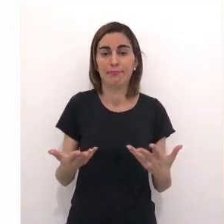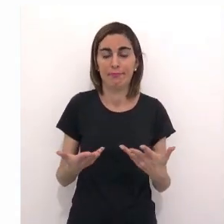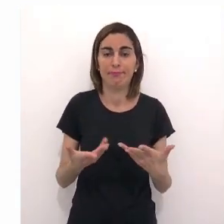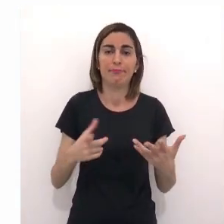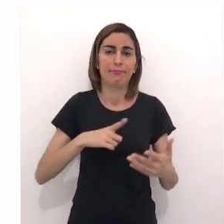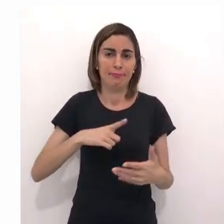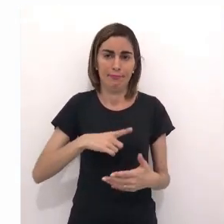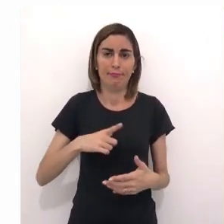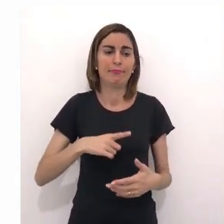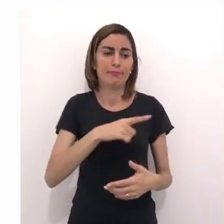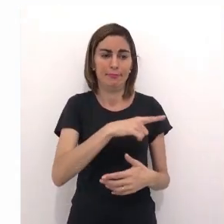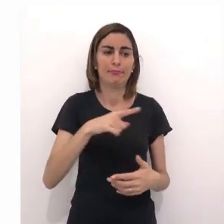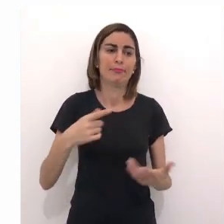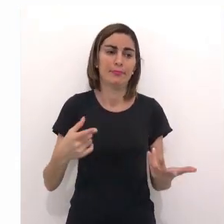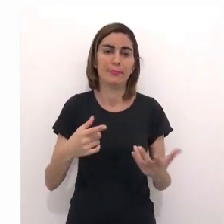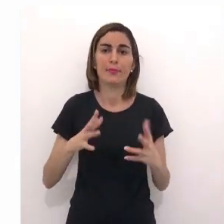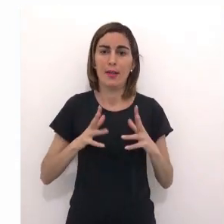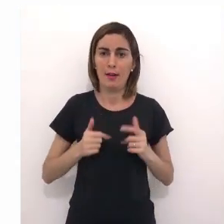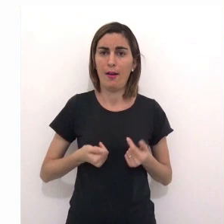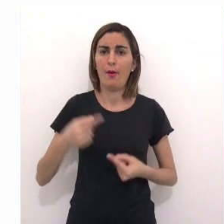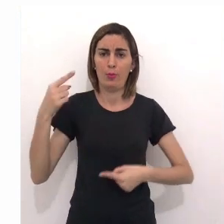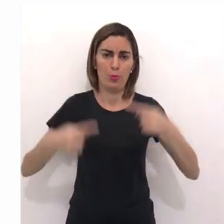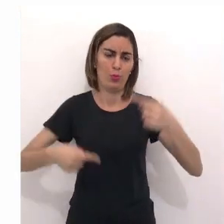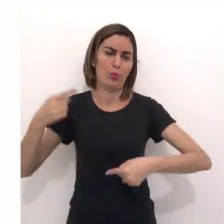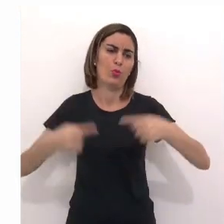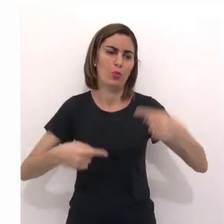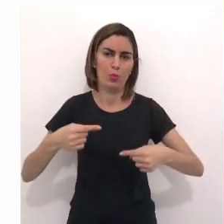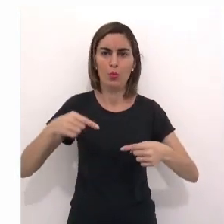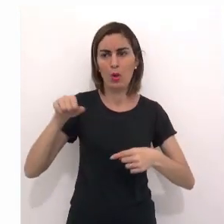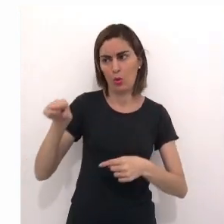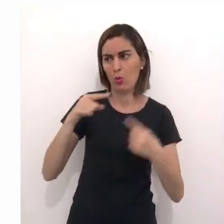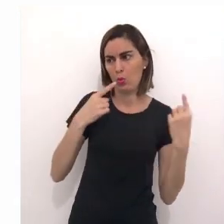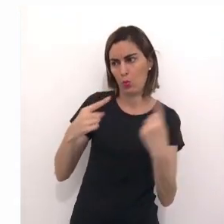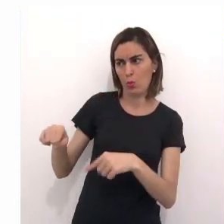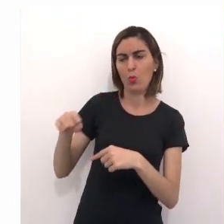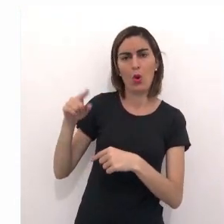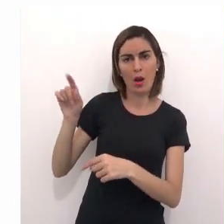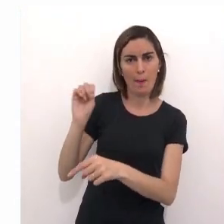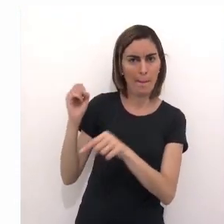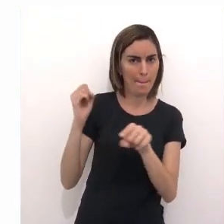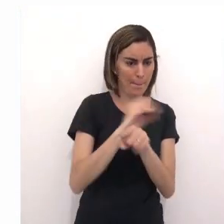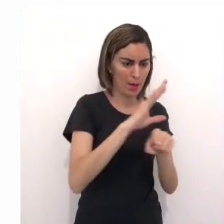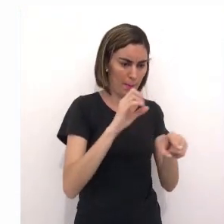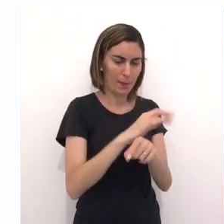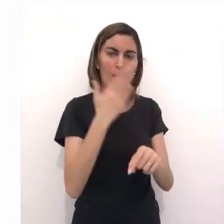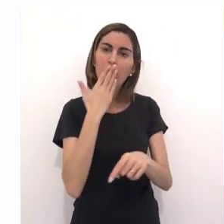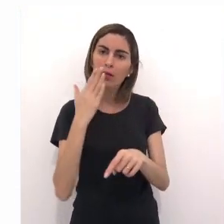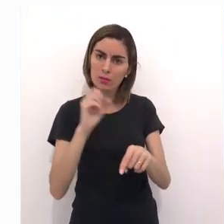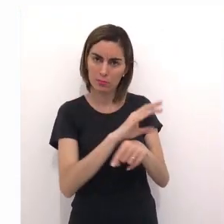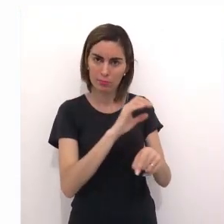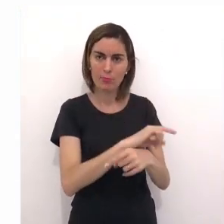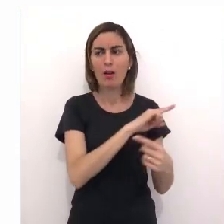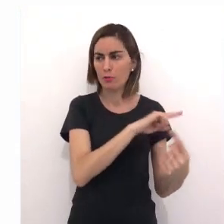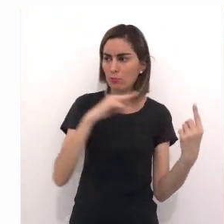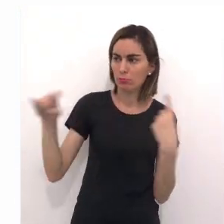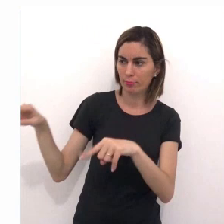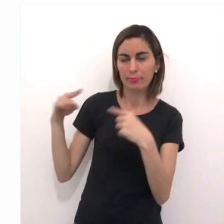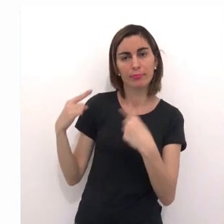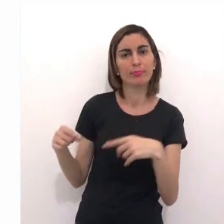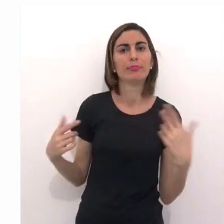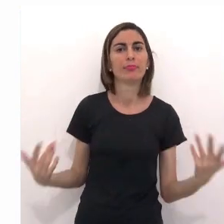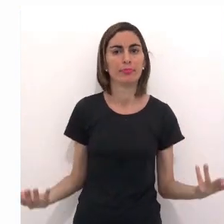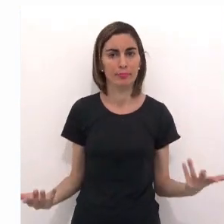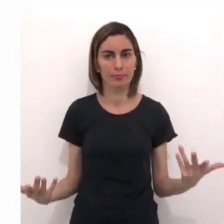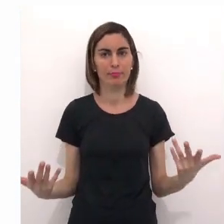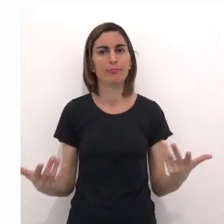adeptos da santidade ameaçavam os nativos traidores, índios, com as